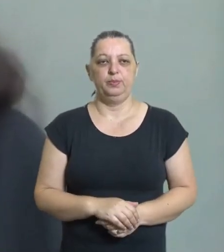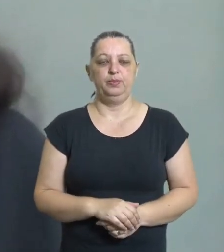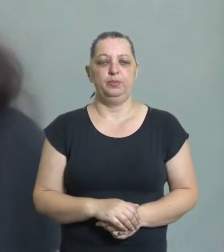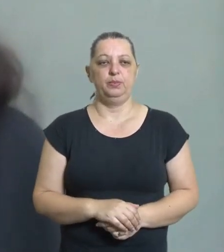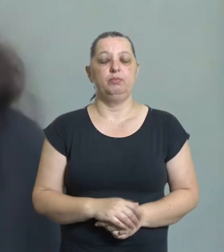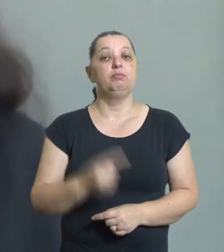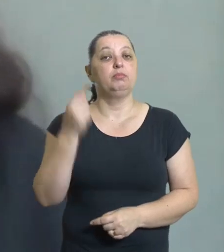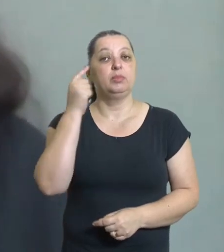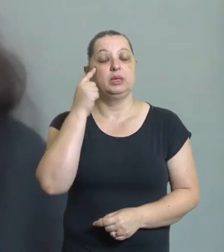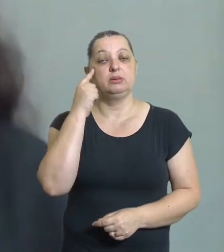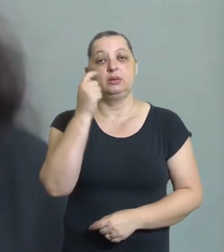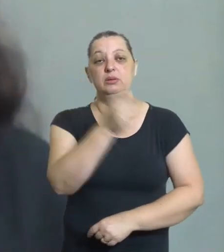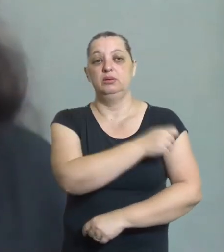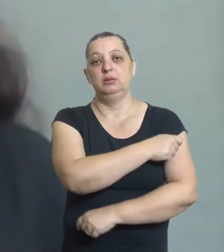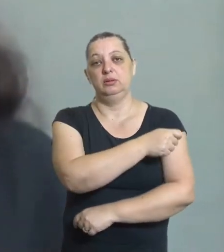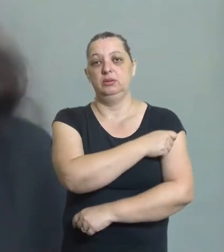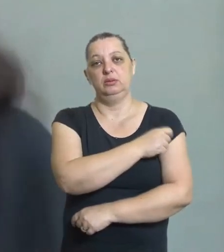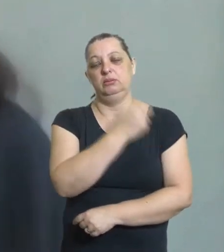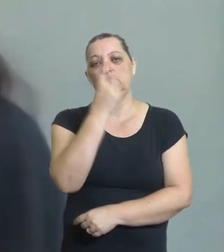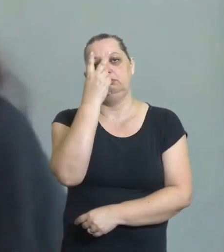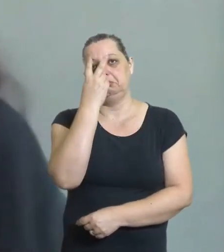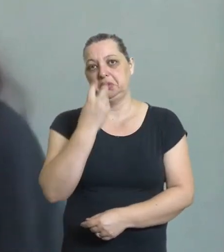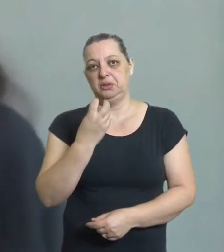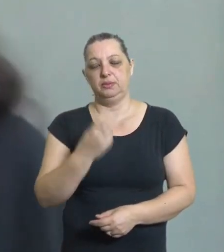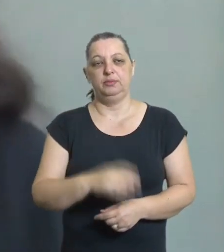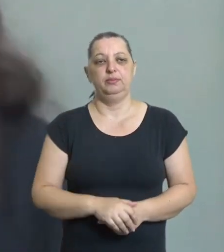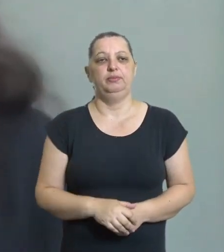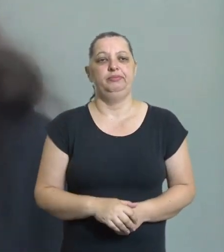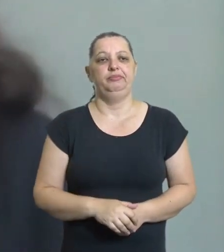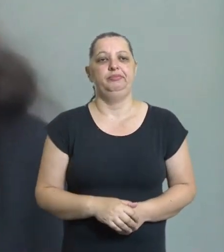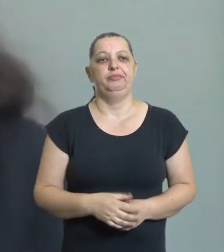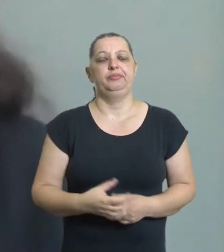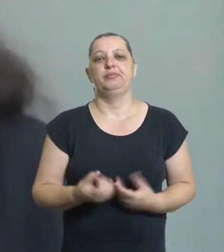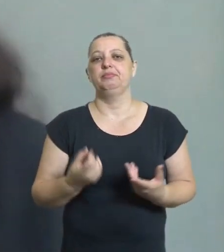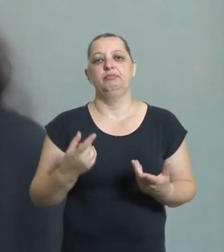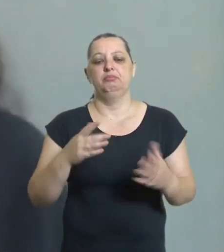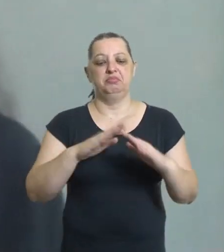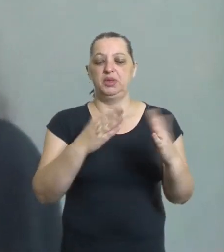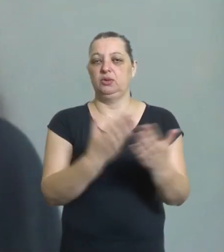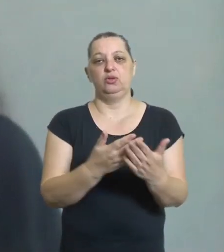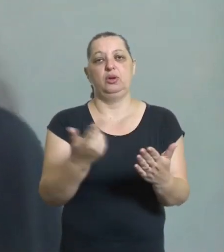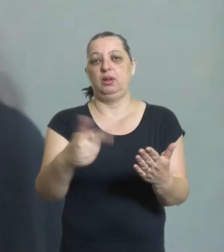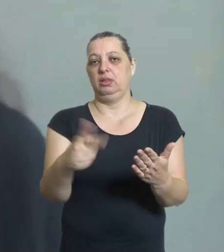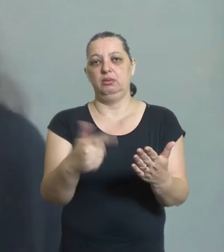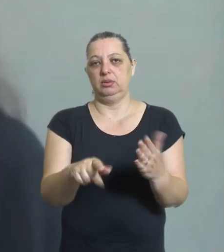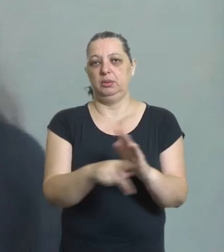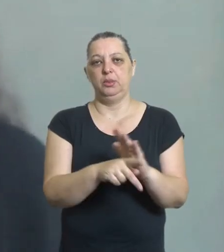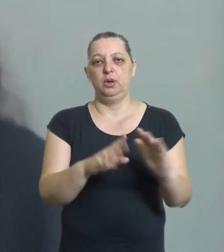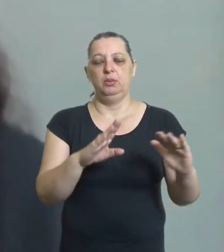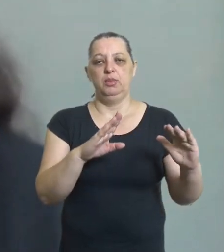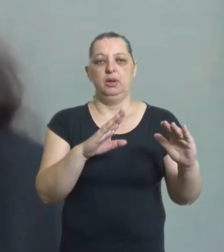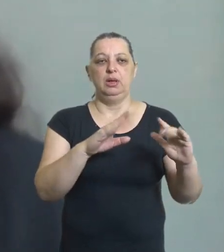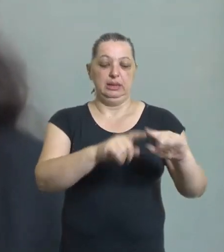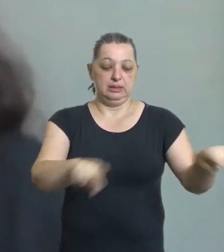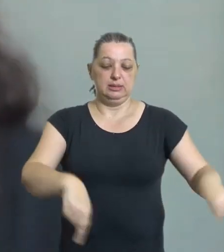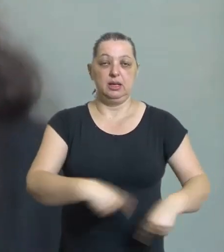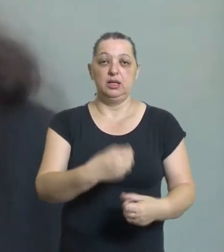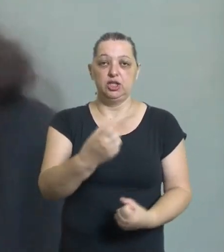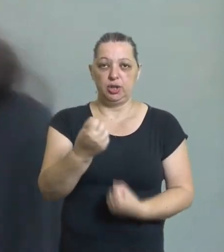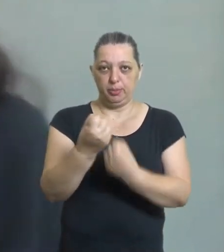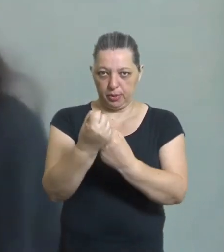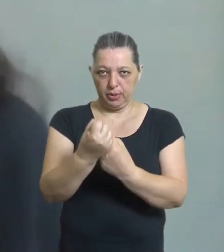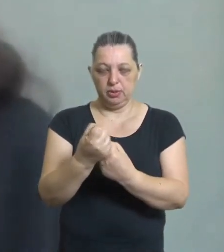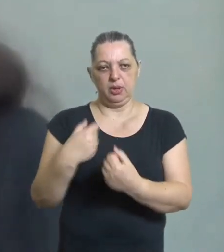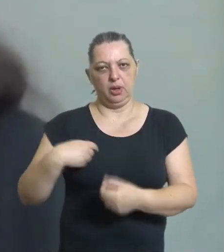no aluno com deficiência visual, na escola, numa escola que não tenha a sala de recursos, o que eu, como professora, como